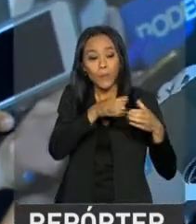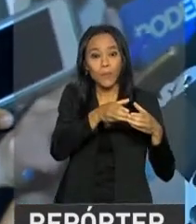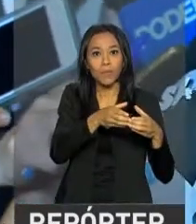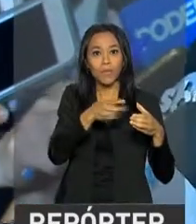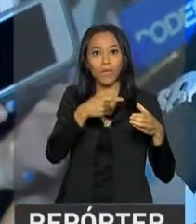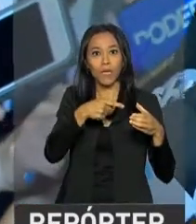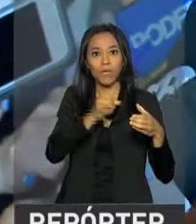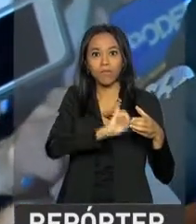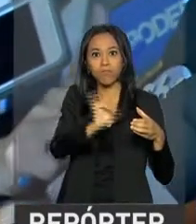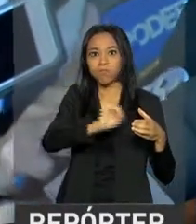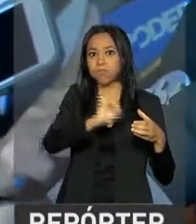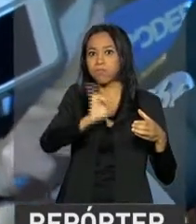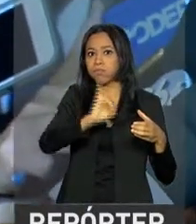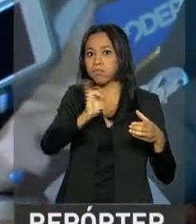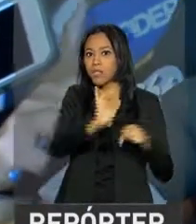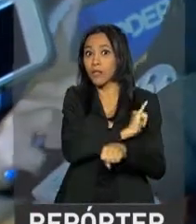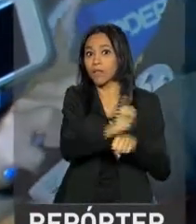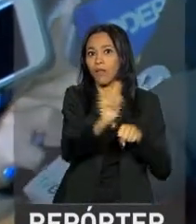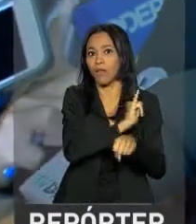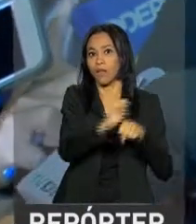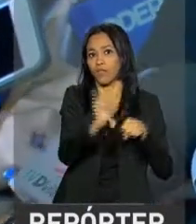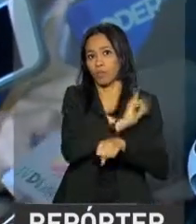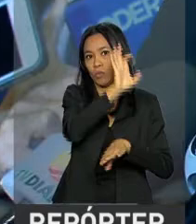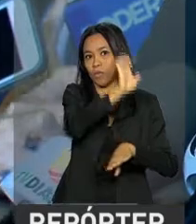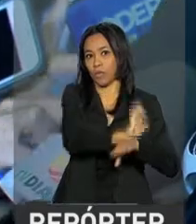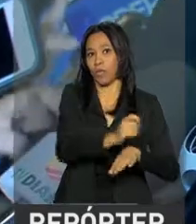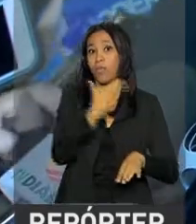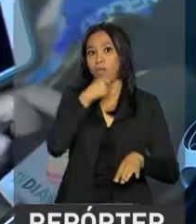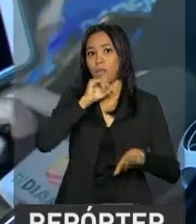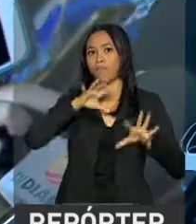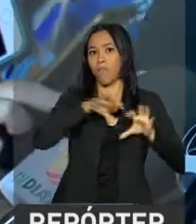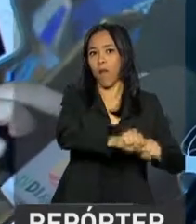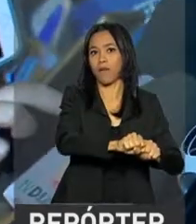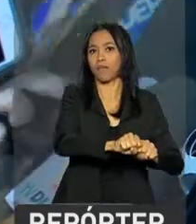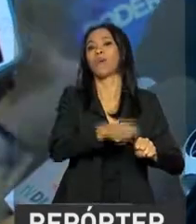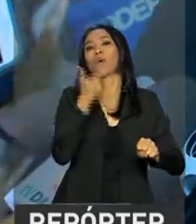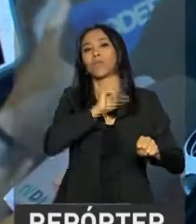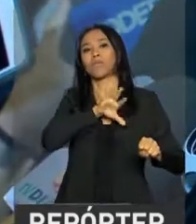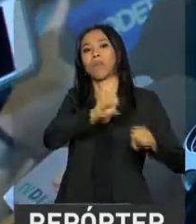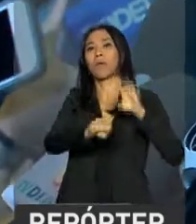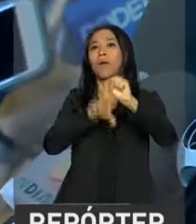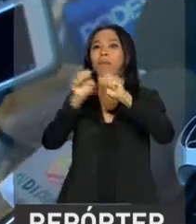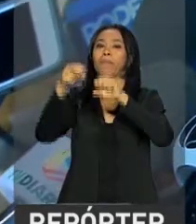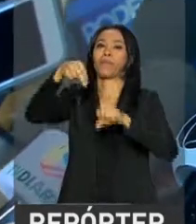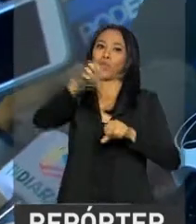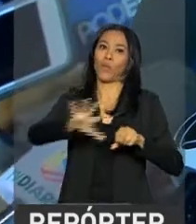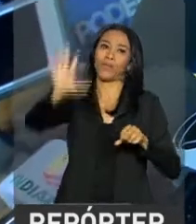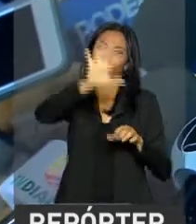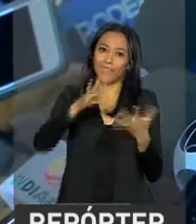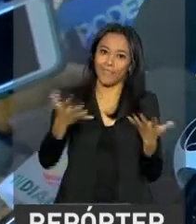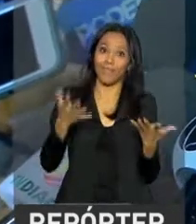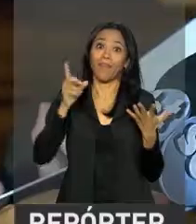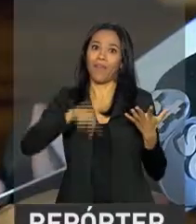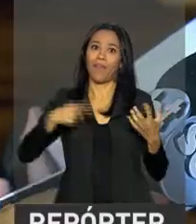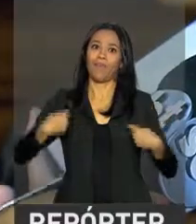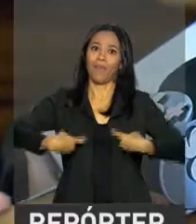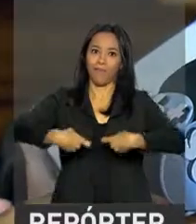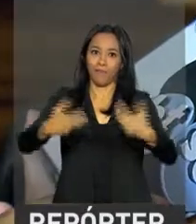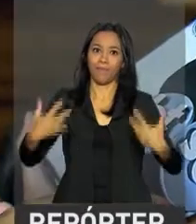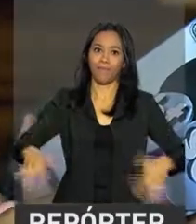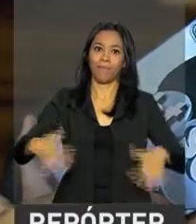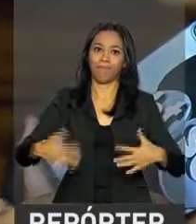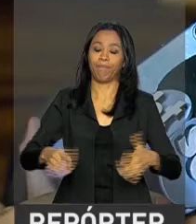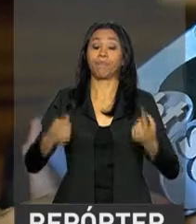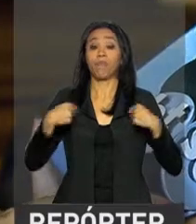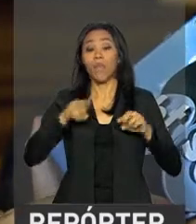centro geográfico. Para o crime organizado, quem conquistar o Ceará conquista o Nordeste. É, portanto, uma guerra de segurança pública. É